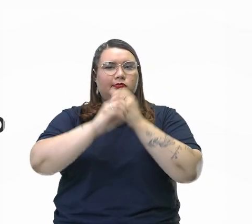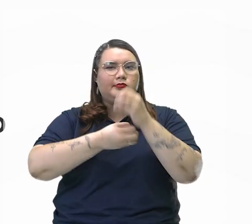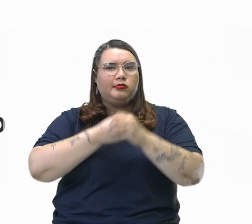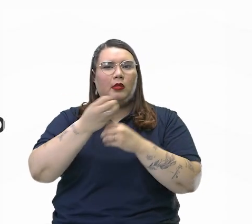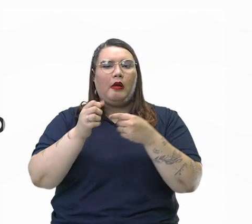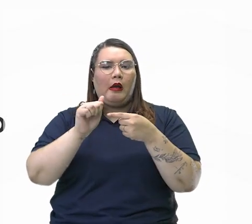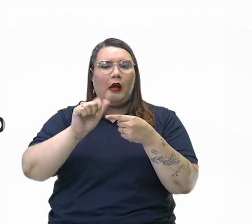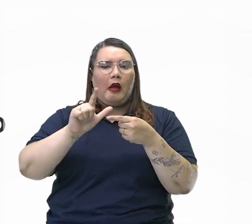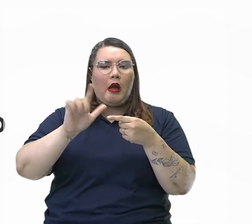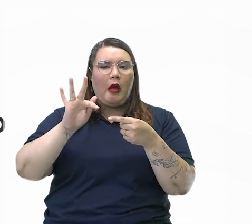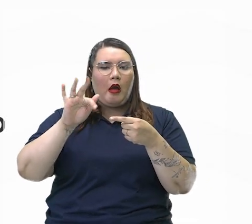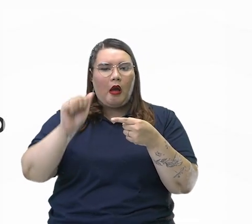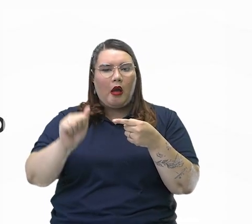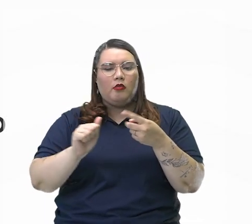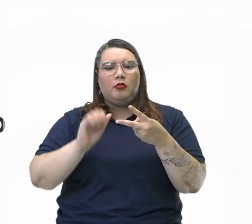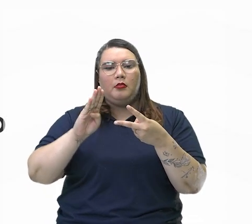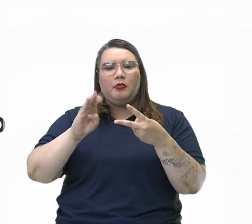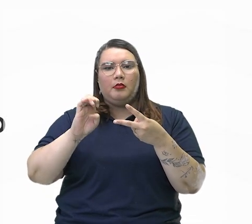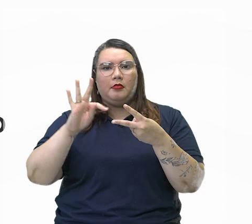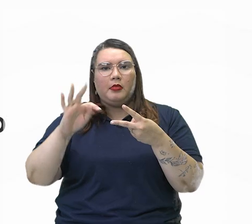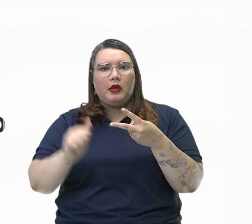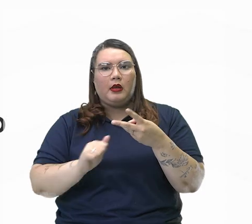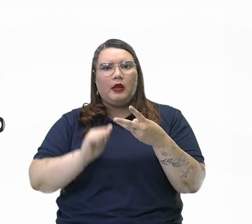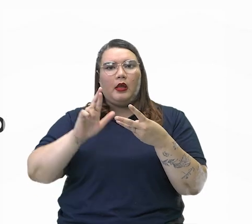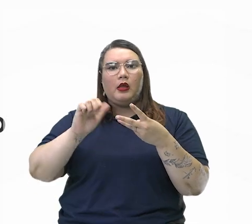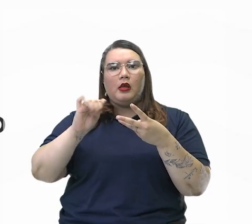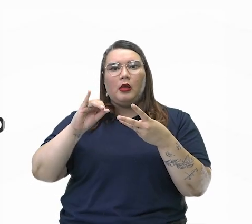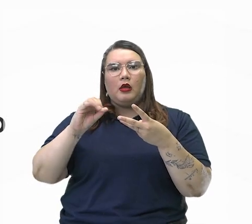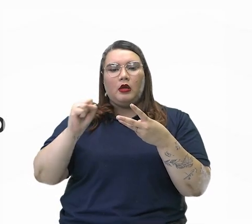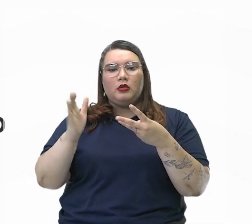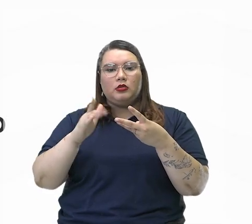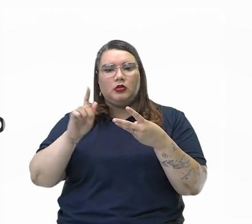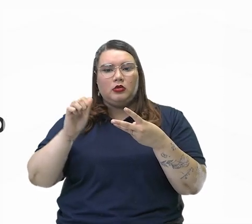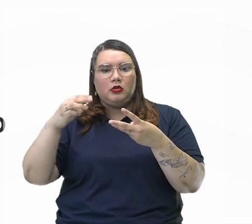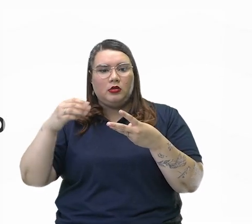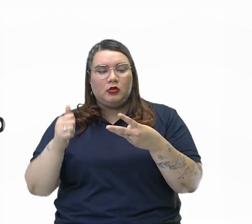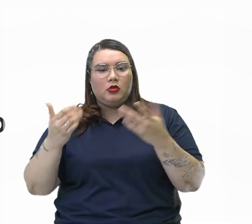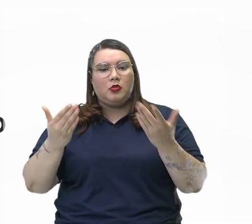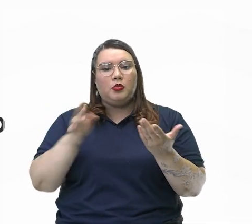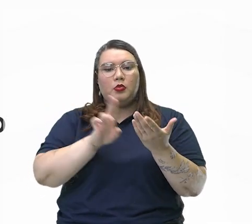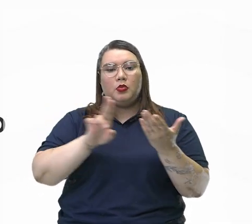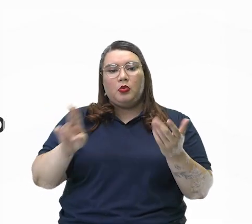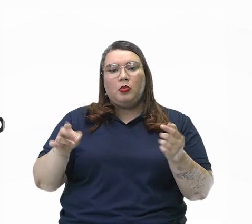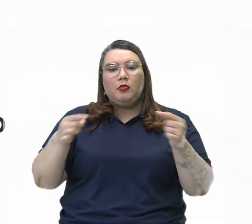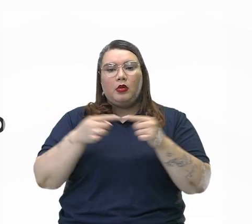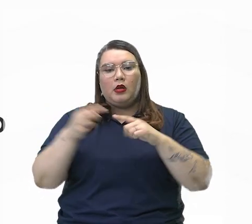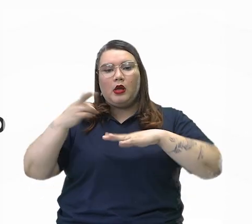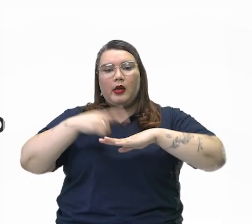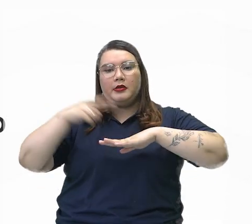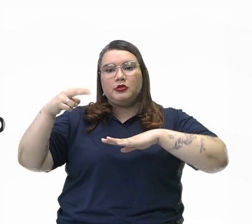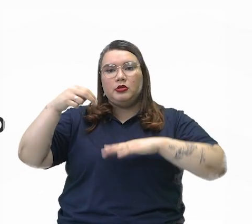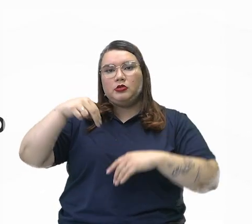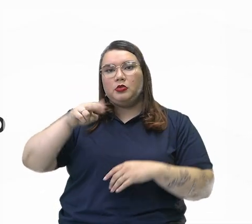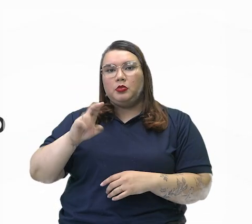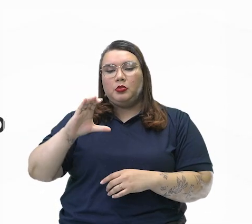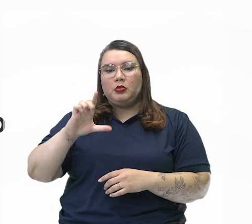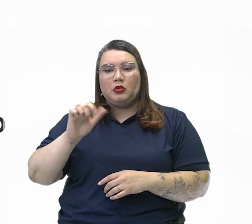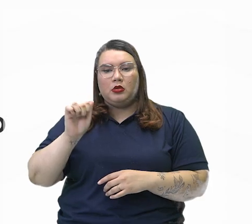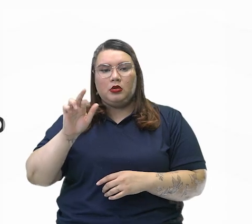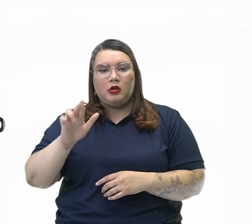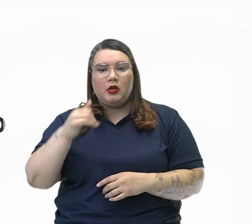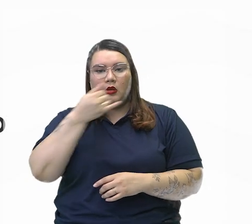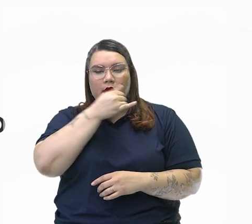alfa, a beta ou os raios gama. E dá-se o nome genérico de radiação nuclear